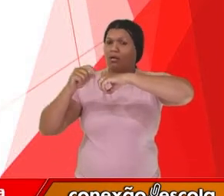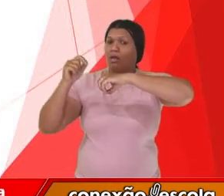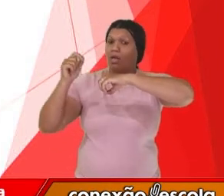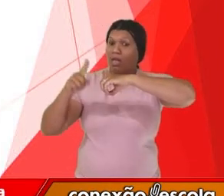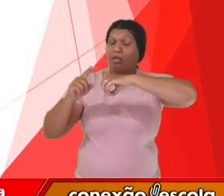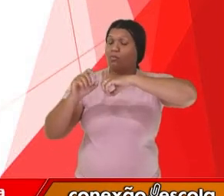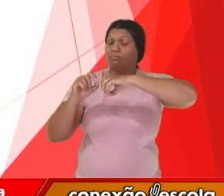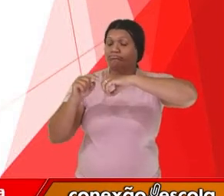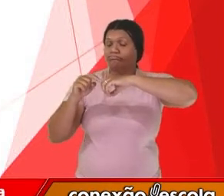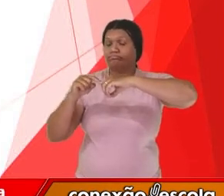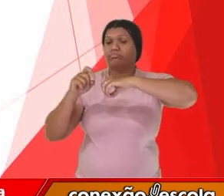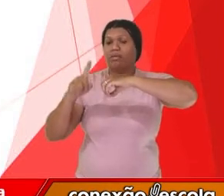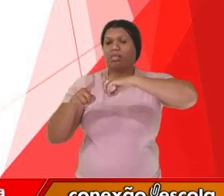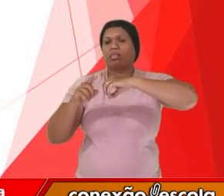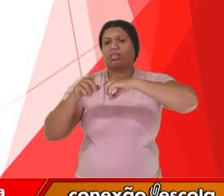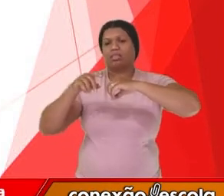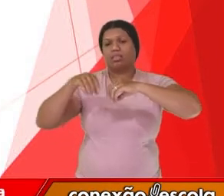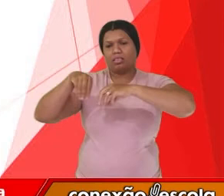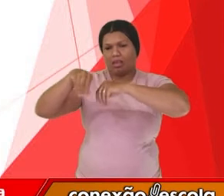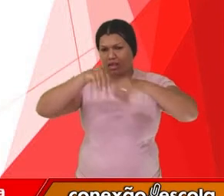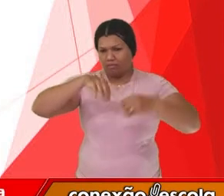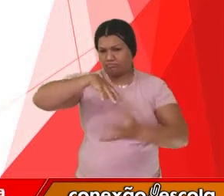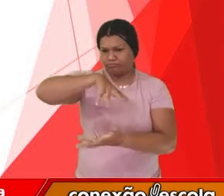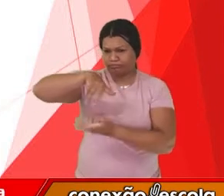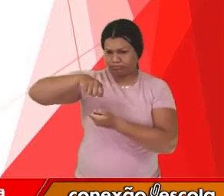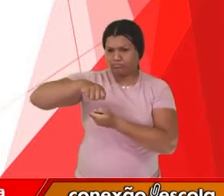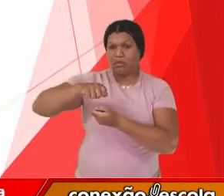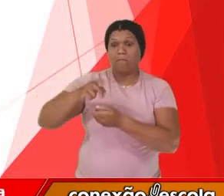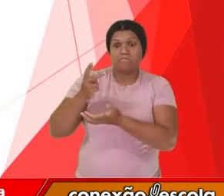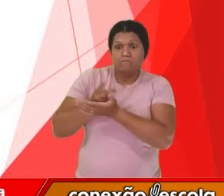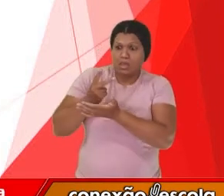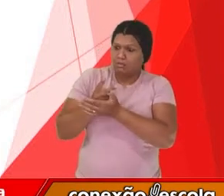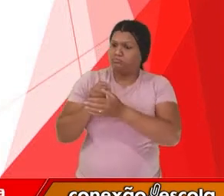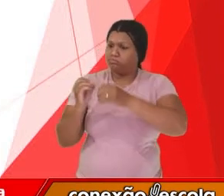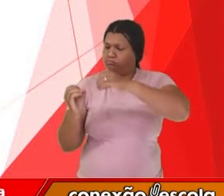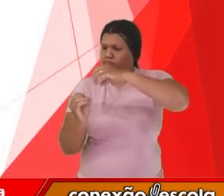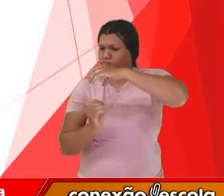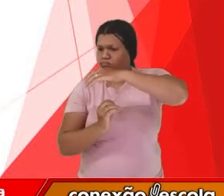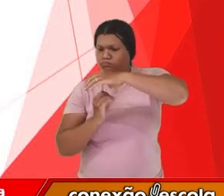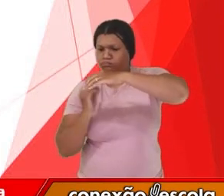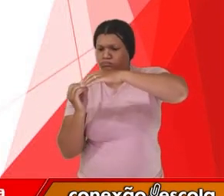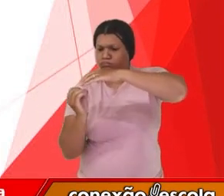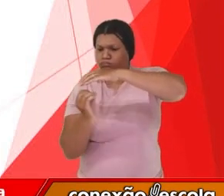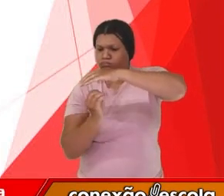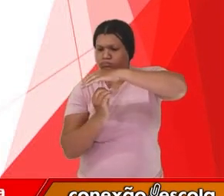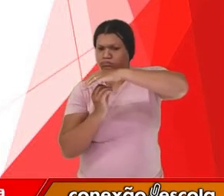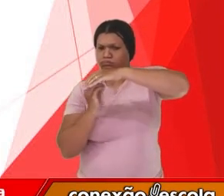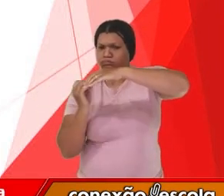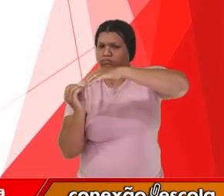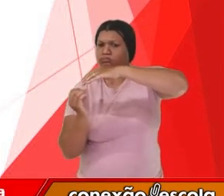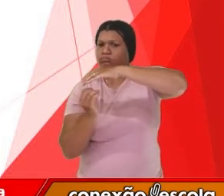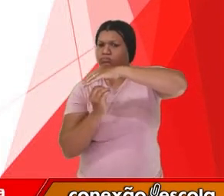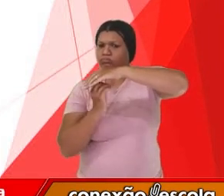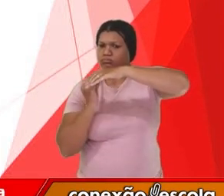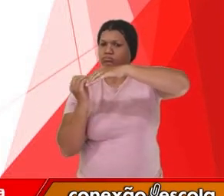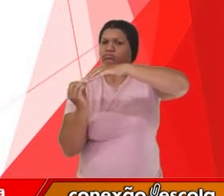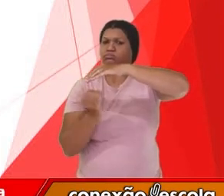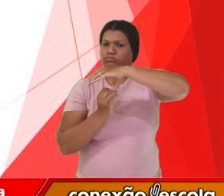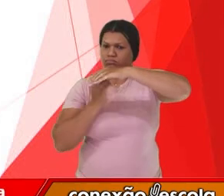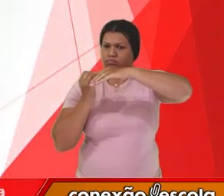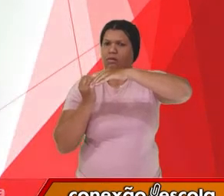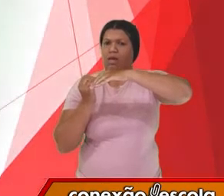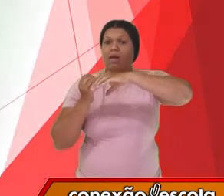do próprio eixo, ou seja, 360 graus. Esse movimento que ela realiza é no